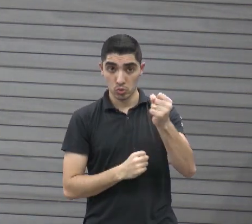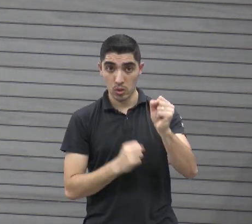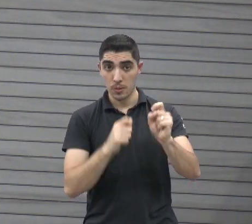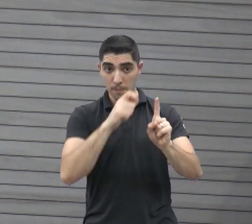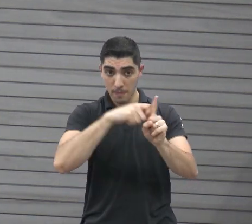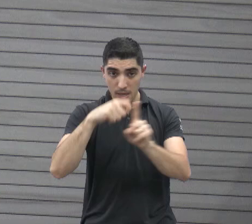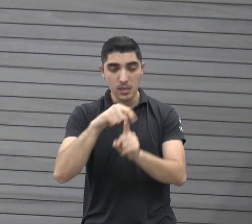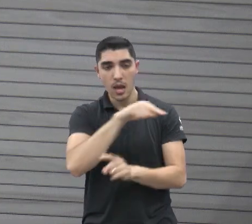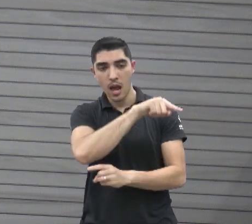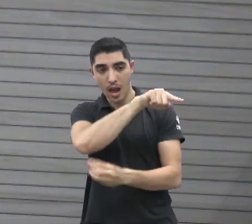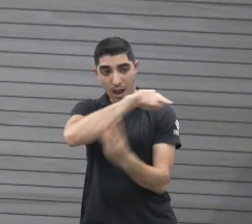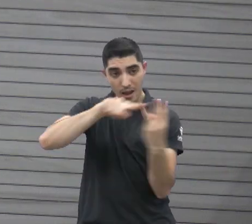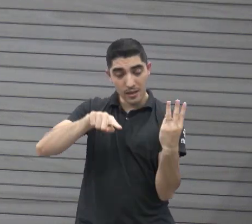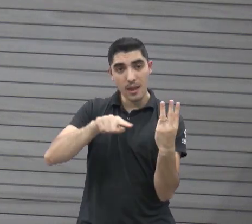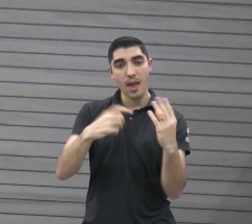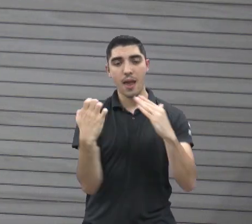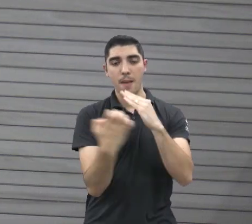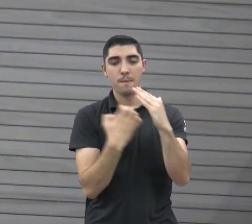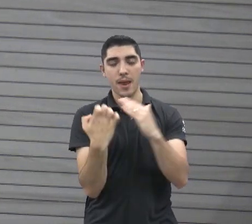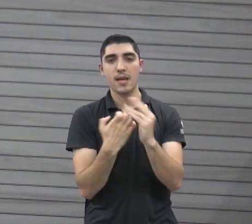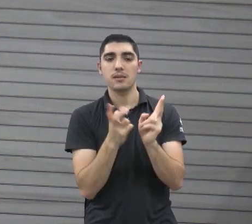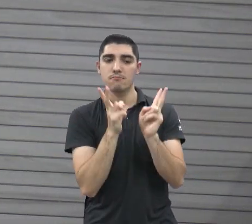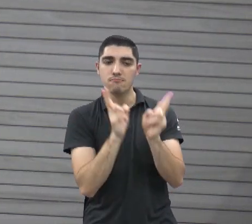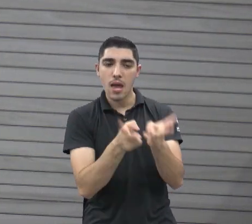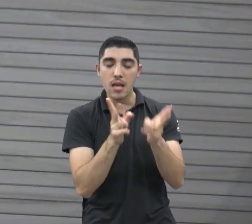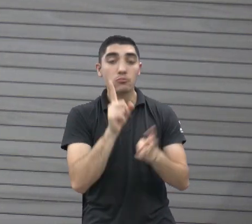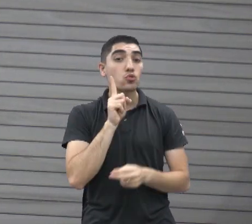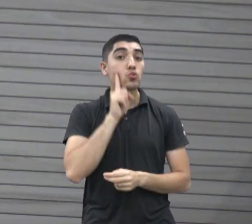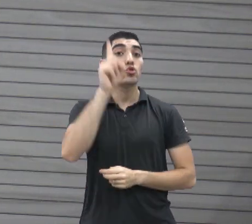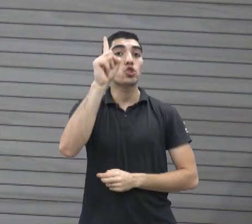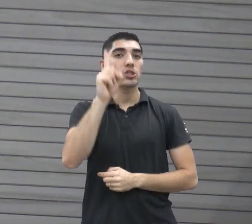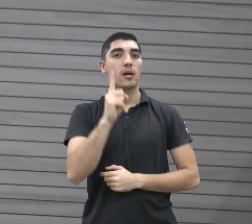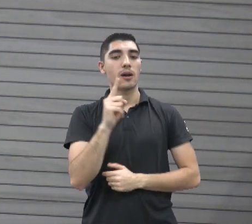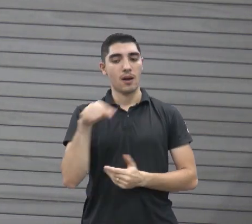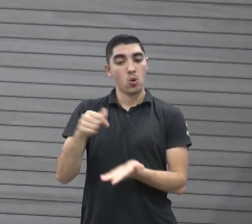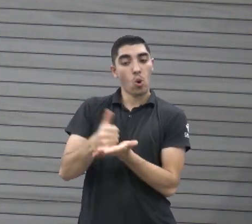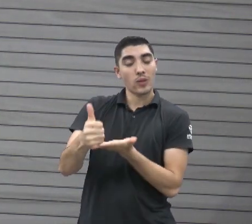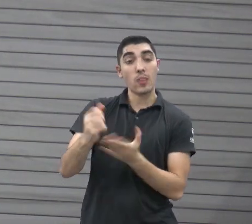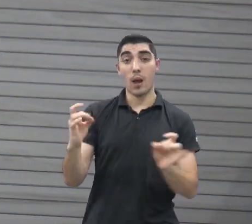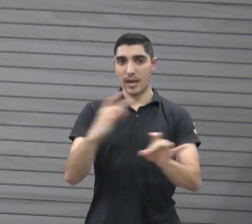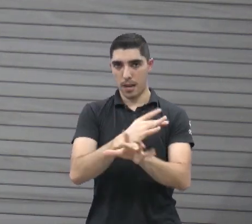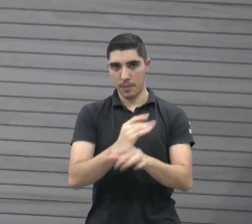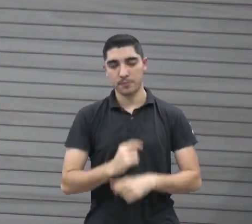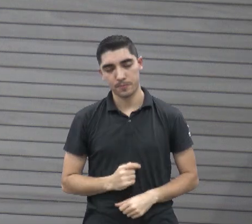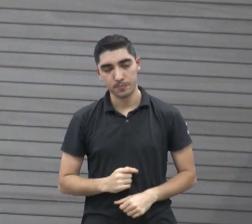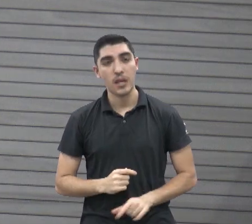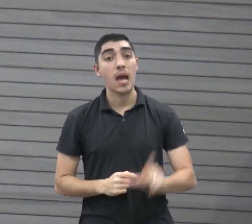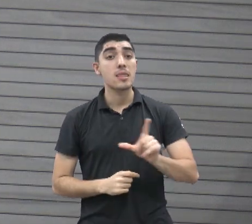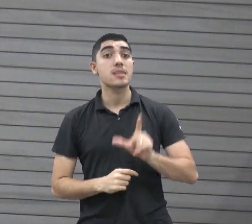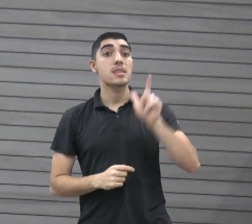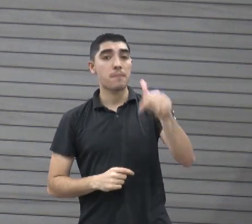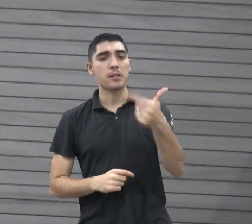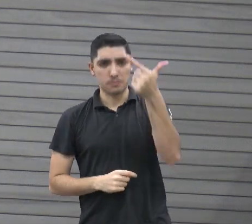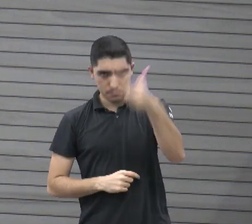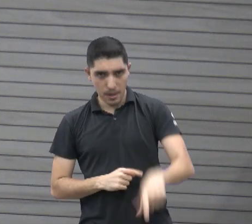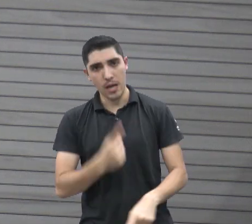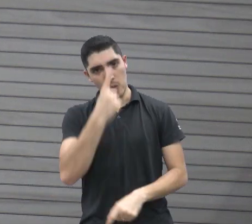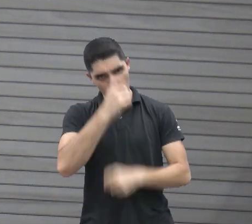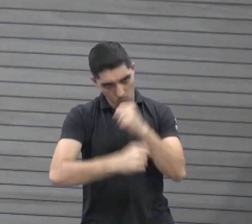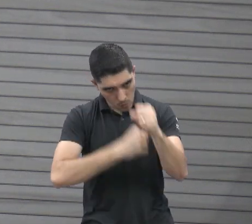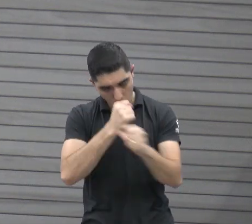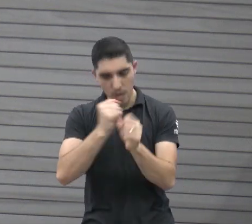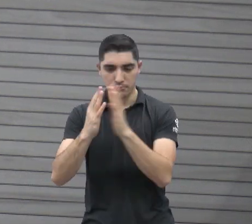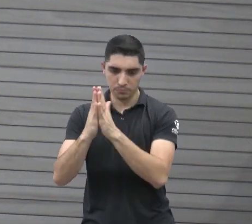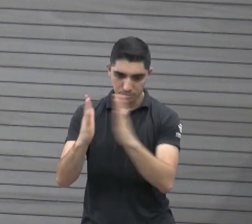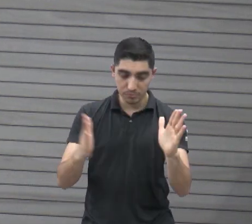vencendo no mesmo período. Depois, a prefeitura prorrogou por mais 1 ano para as 3